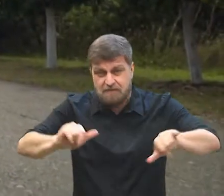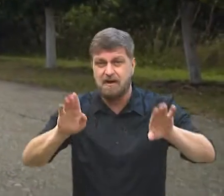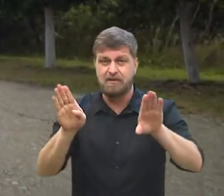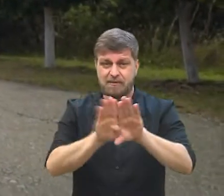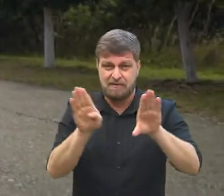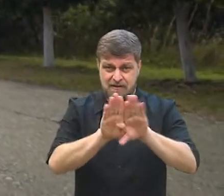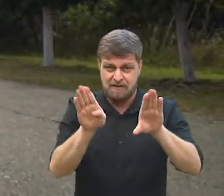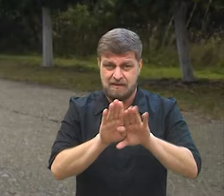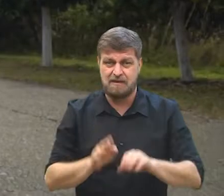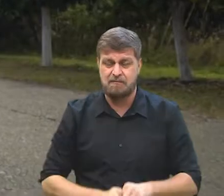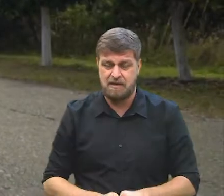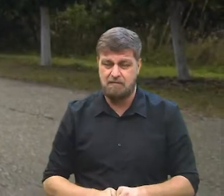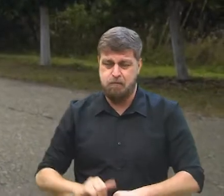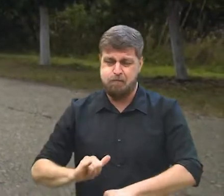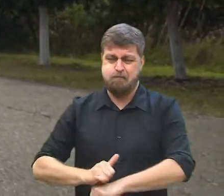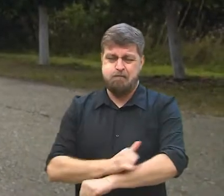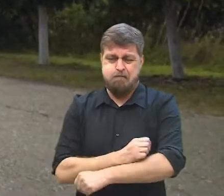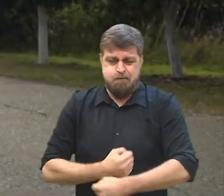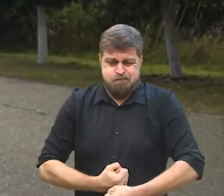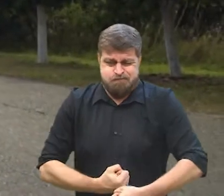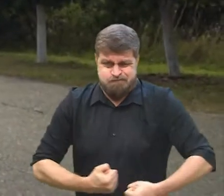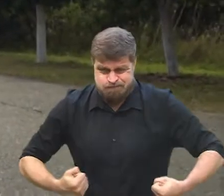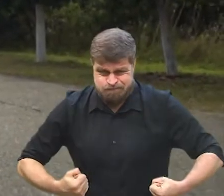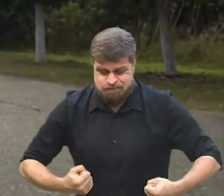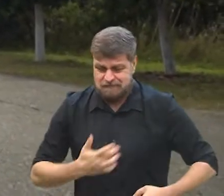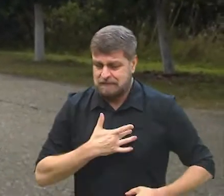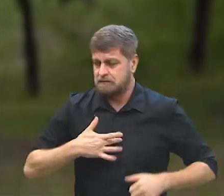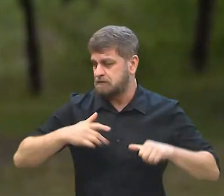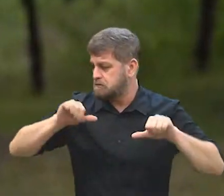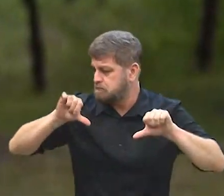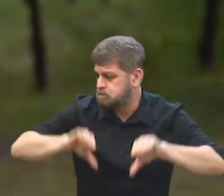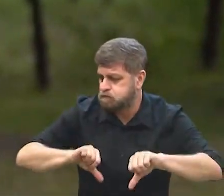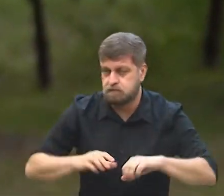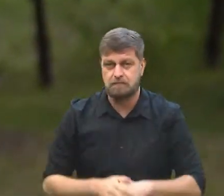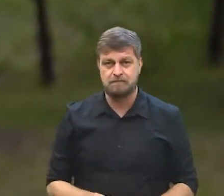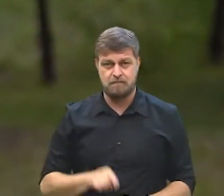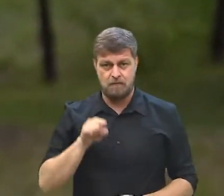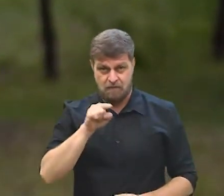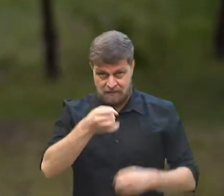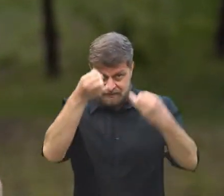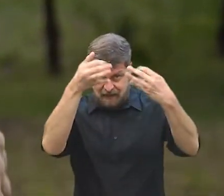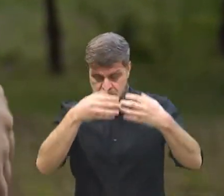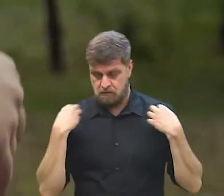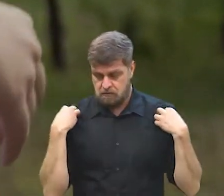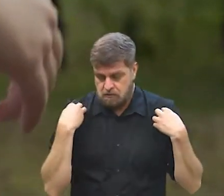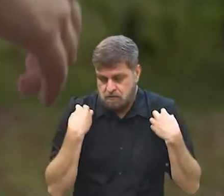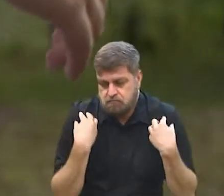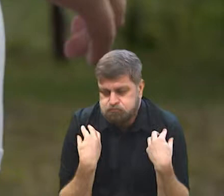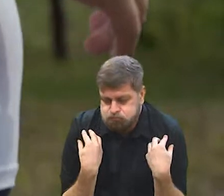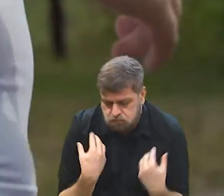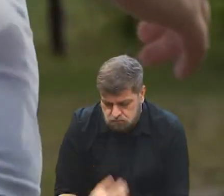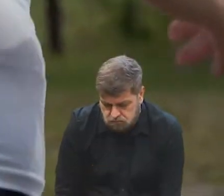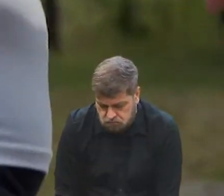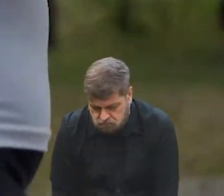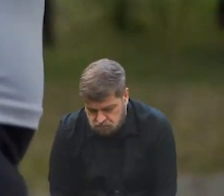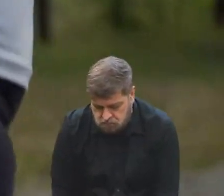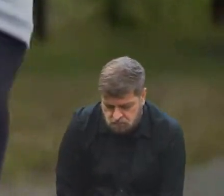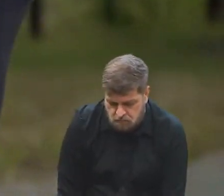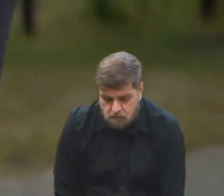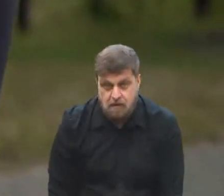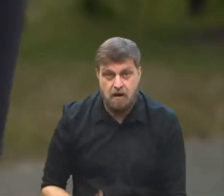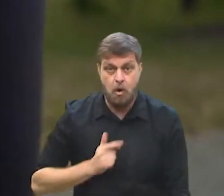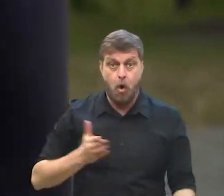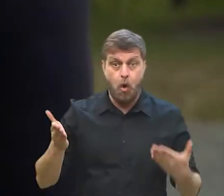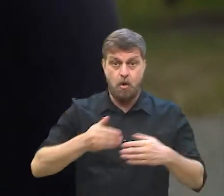os malefícios da obesidade. Doutor, má postura, né? O senhor falou que hoje o Brasil avançou muito com equipamentos